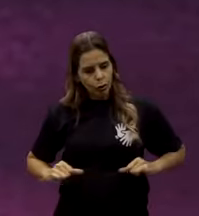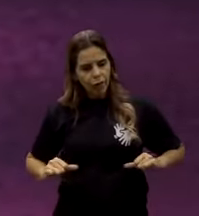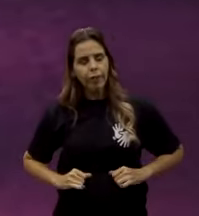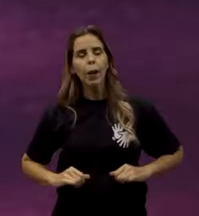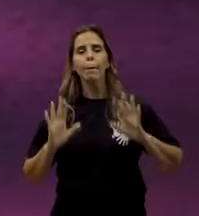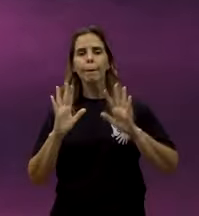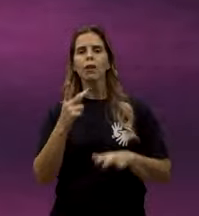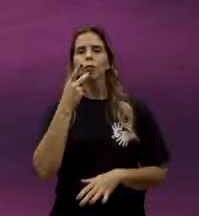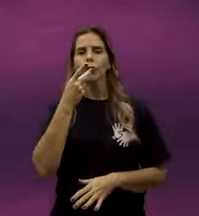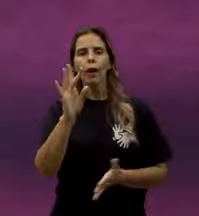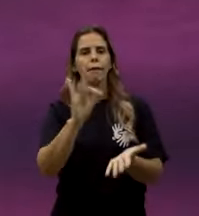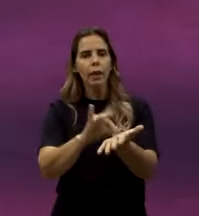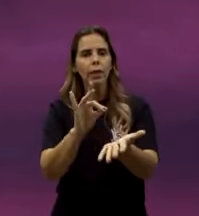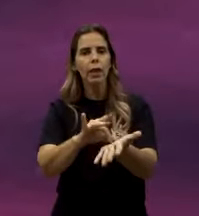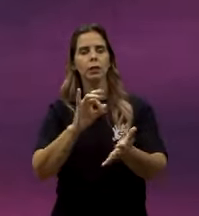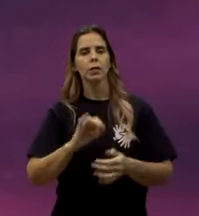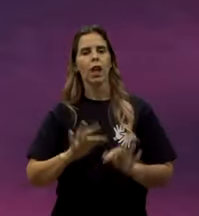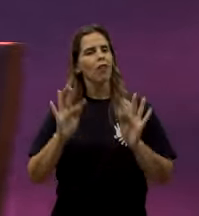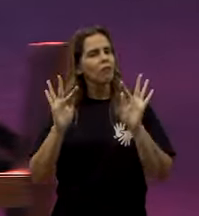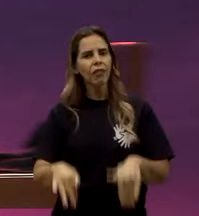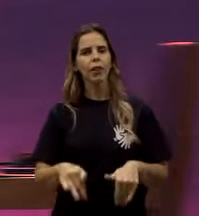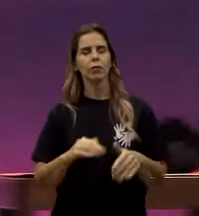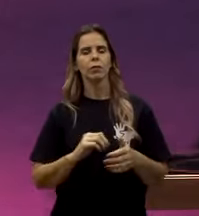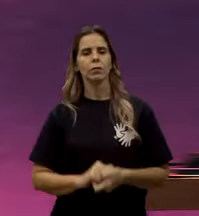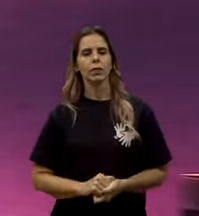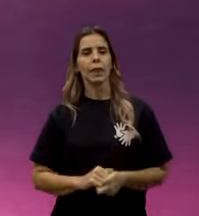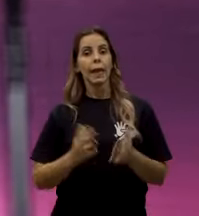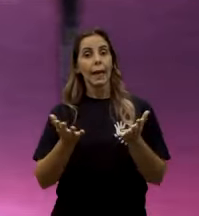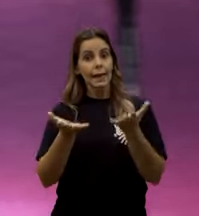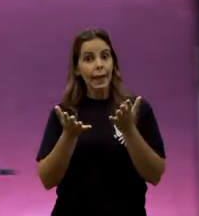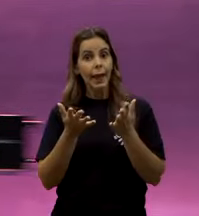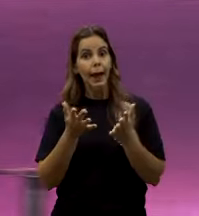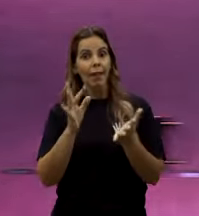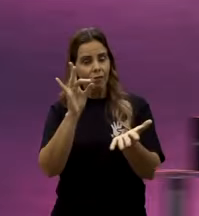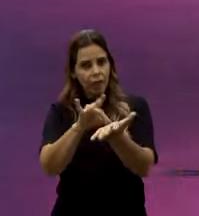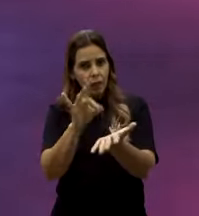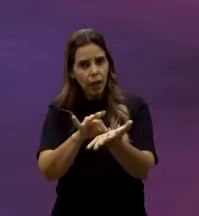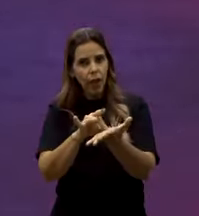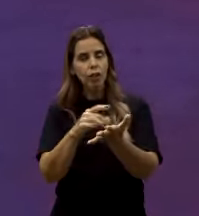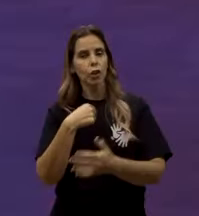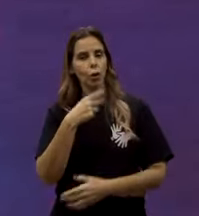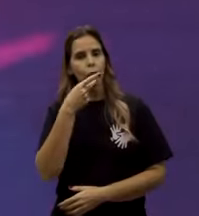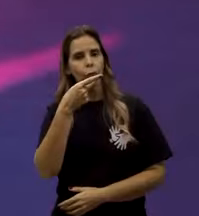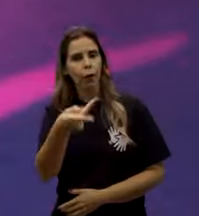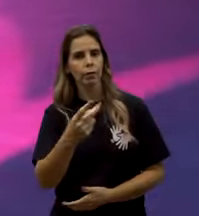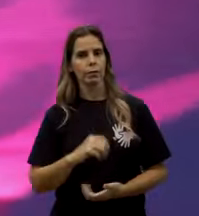tá boa ponto final quer saber a verdade só me perguntar que eu te falo ISS é um perigo hein